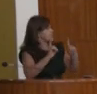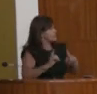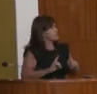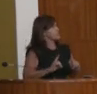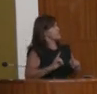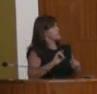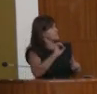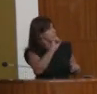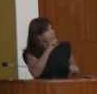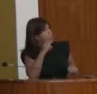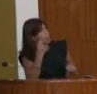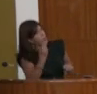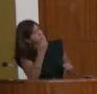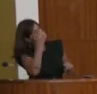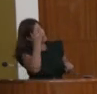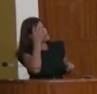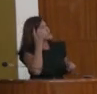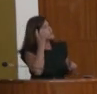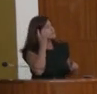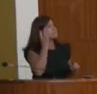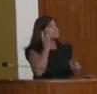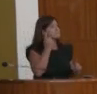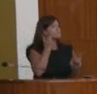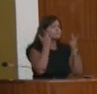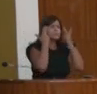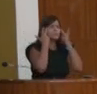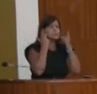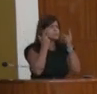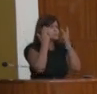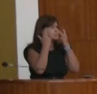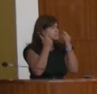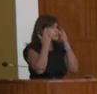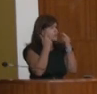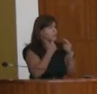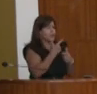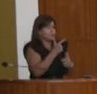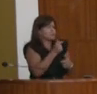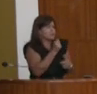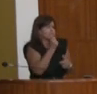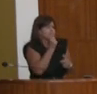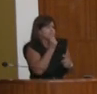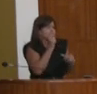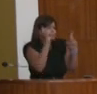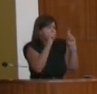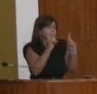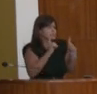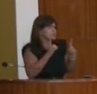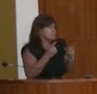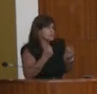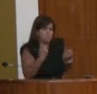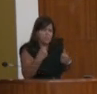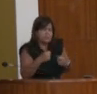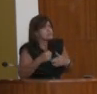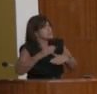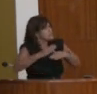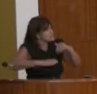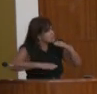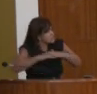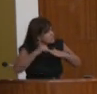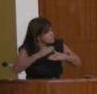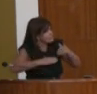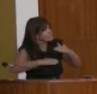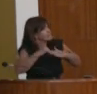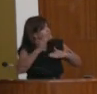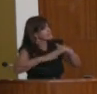pessoa sem deficiência, o que ela quer, que eu acredito, é entrar no mercado de trabalho, entrar numa empresa e